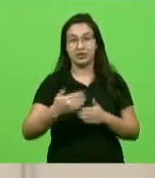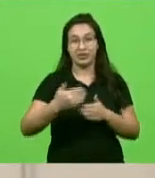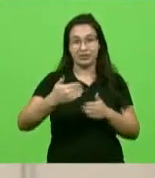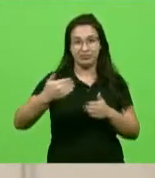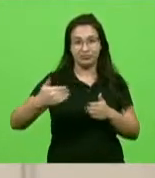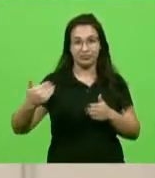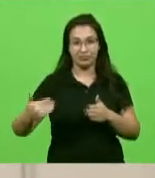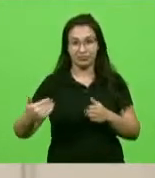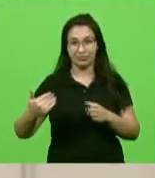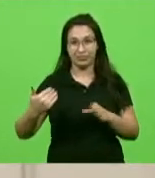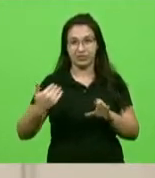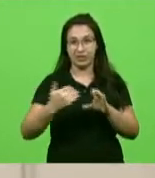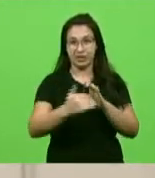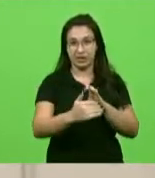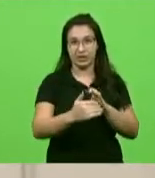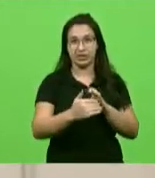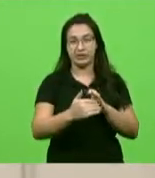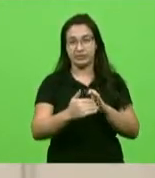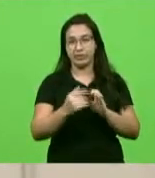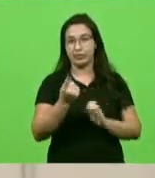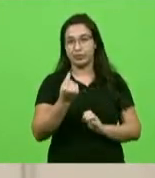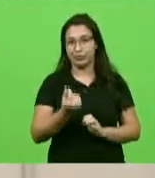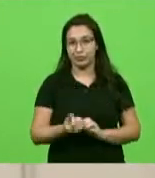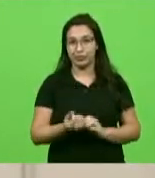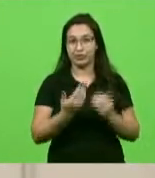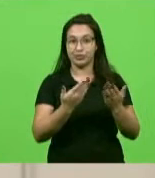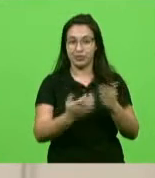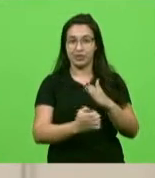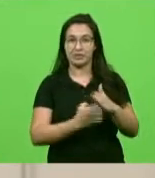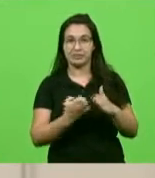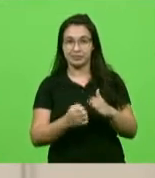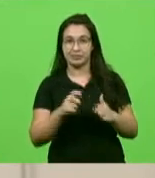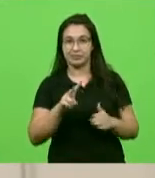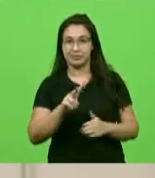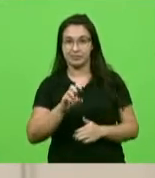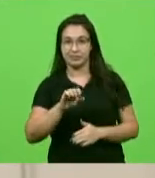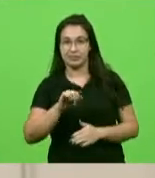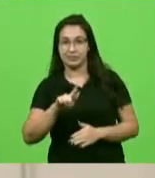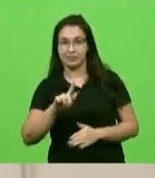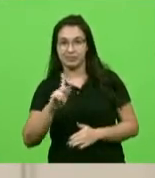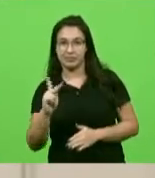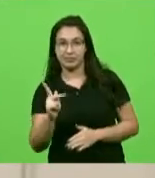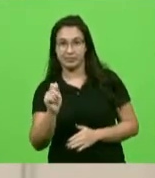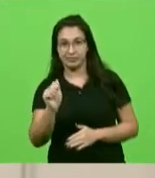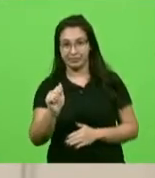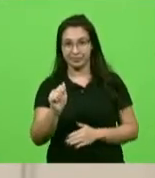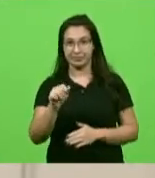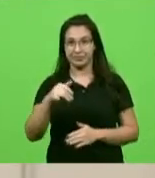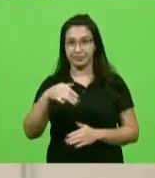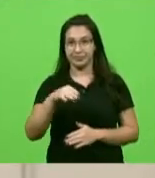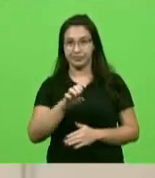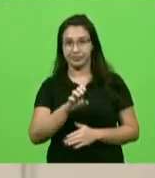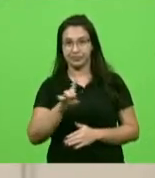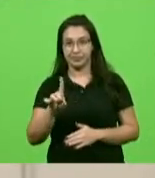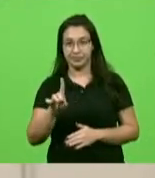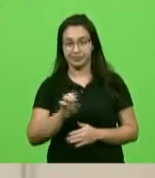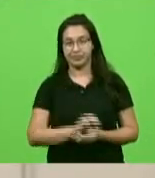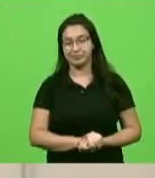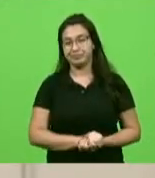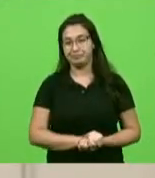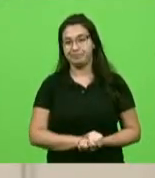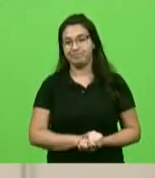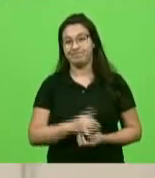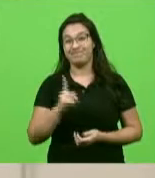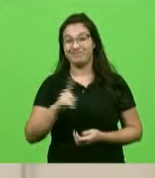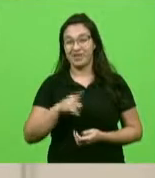à transferência de valores dos cofres públicos para a empresa Vegamen. Logo, o perigo